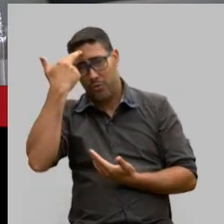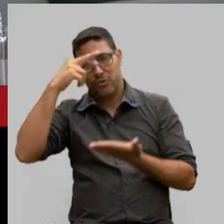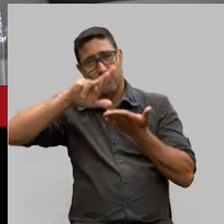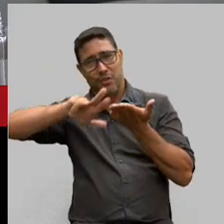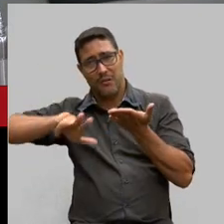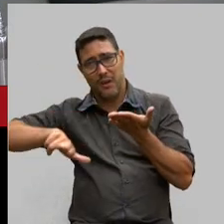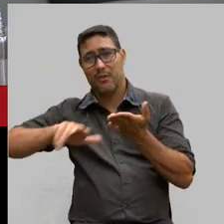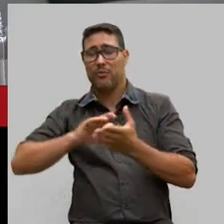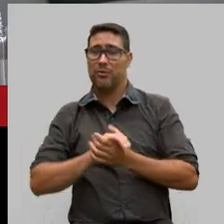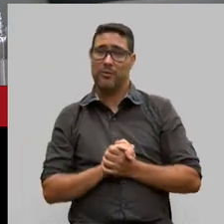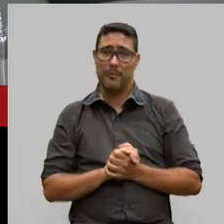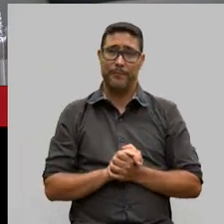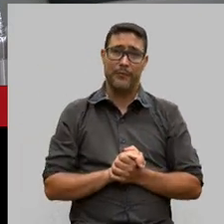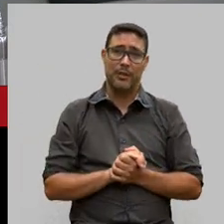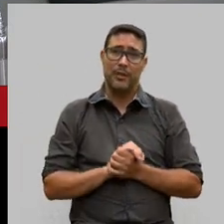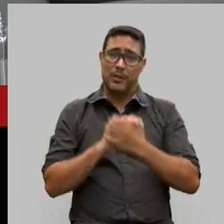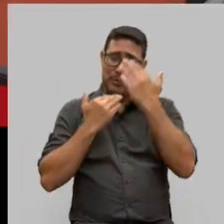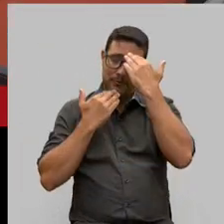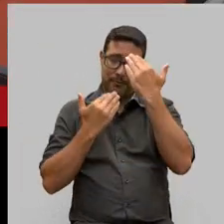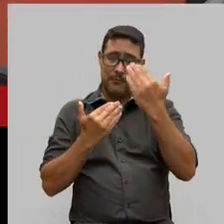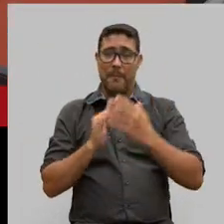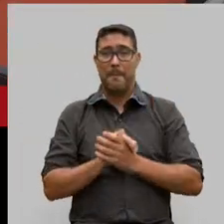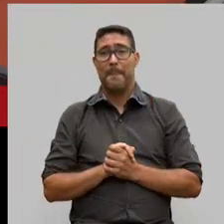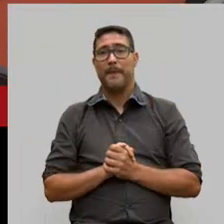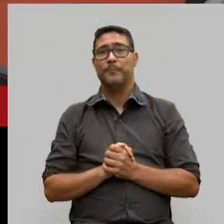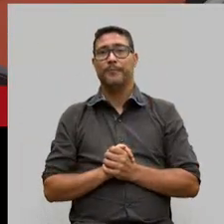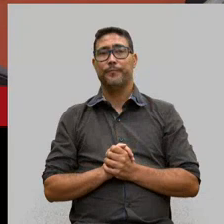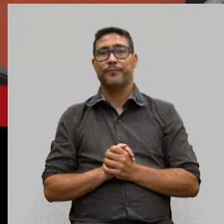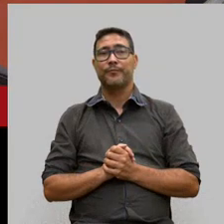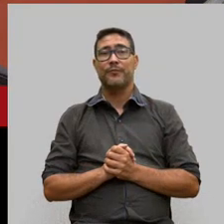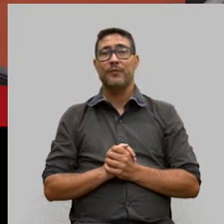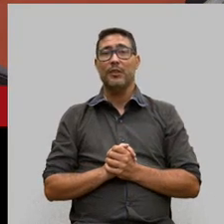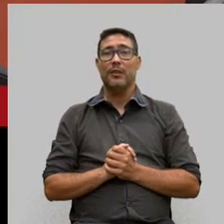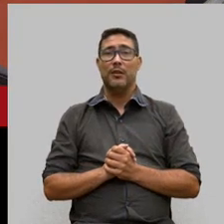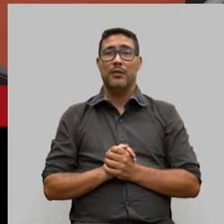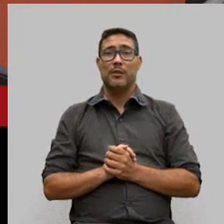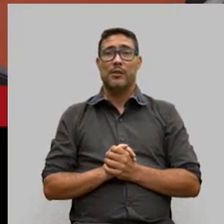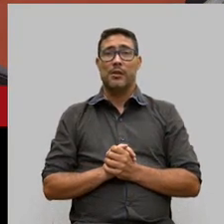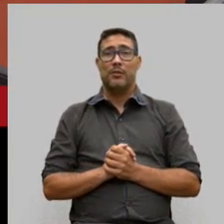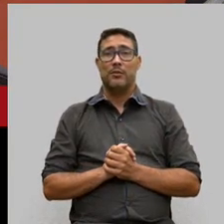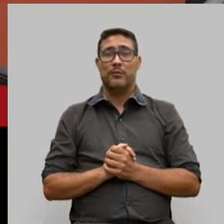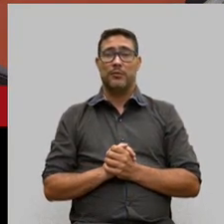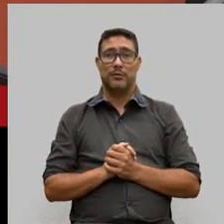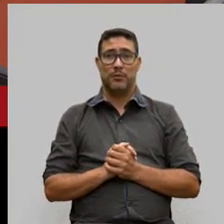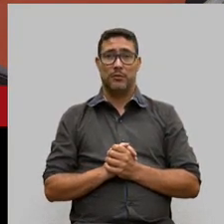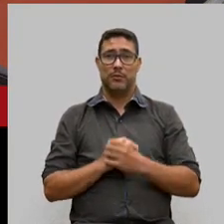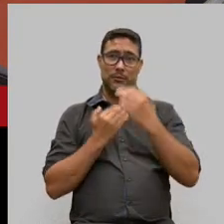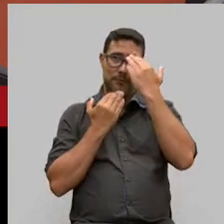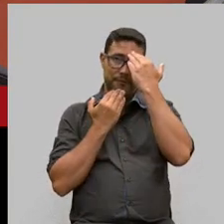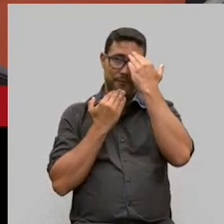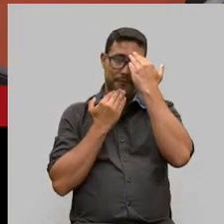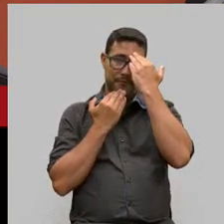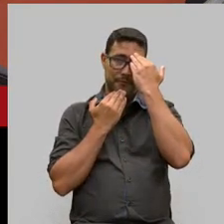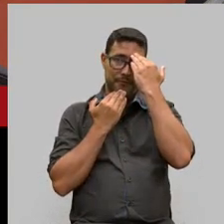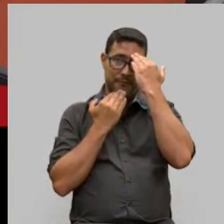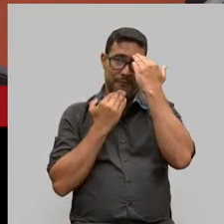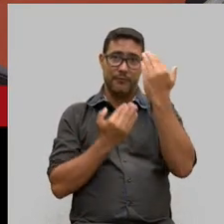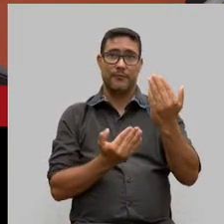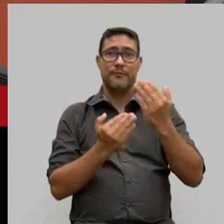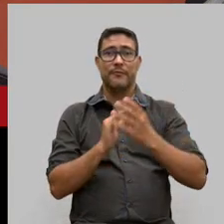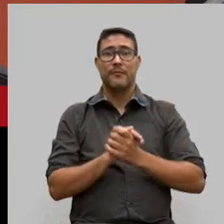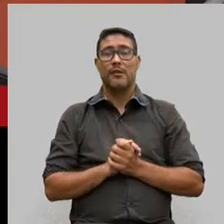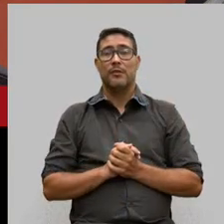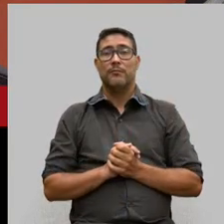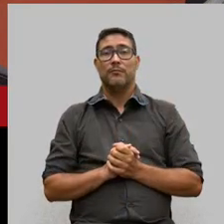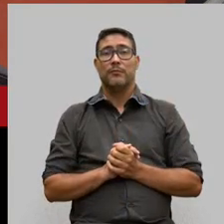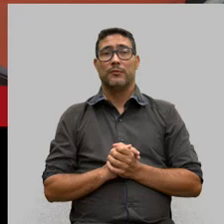humano em si muito obrigada gente Obrigado Alcione muito boa intervenção